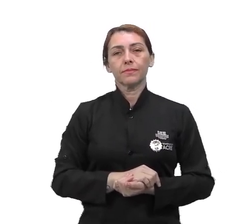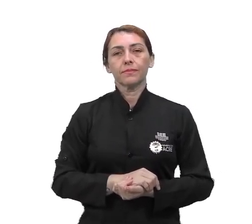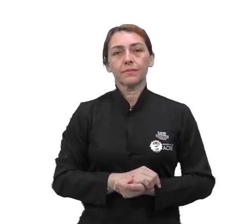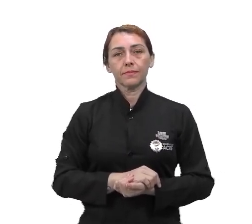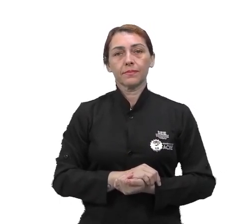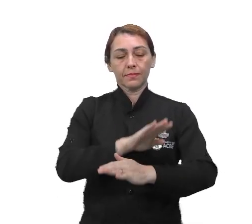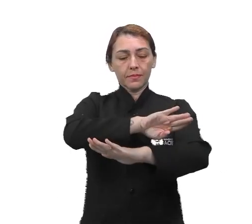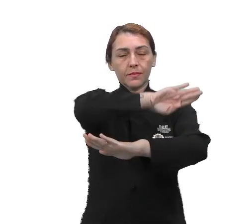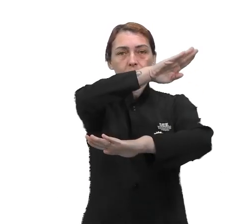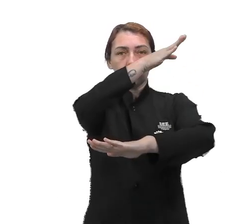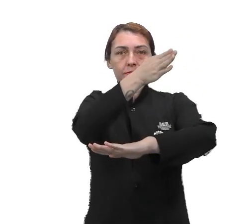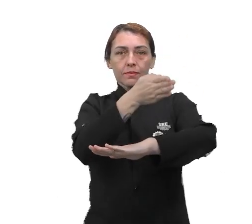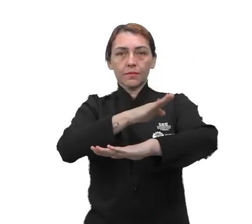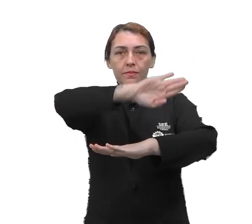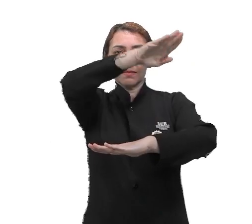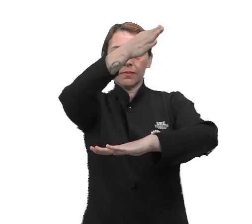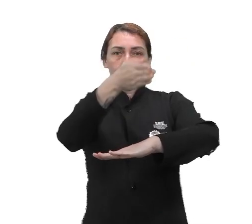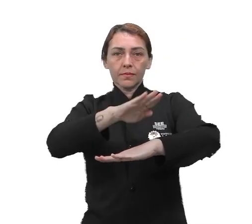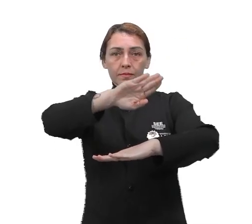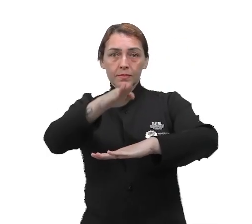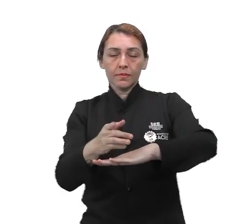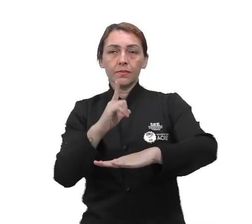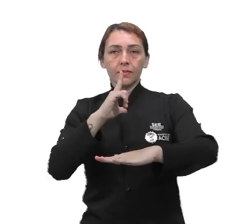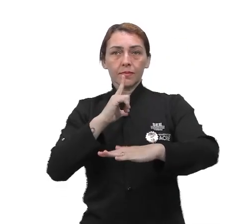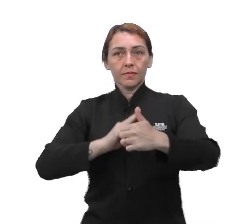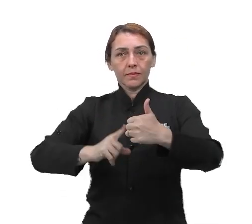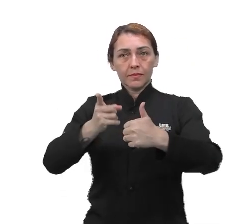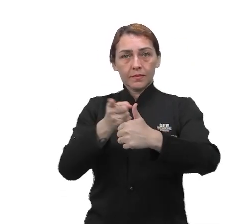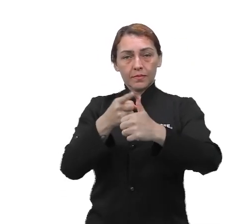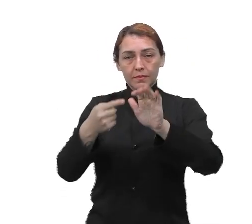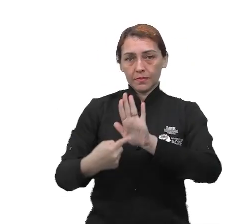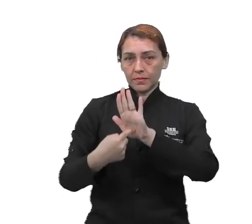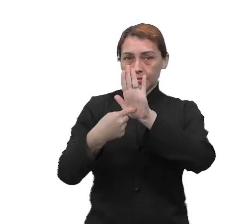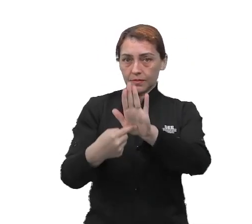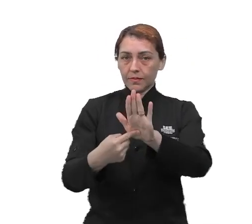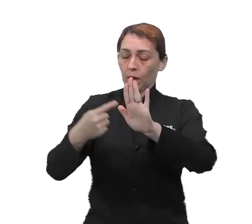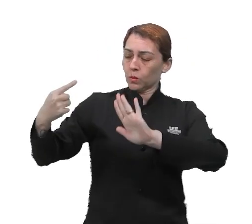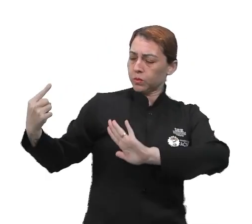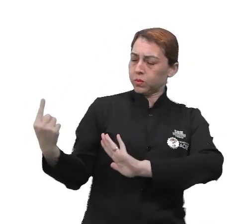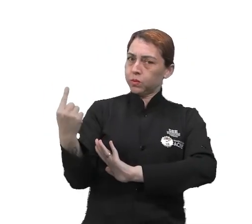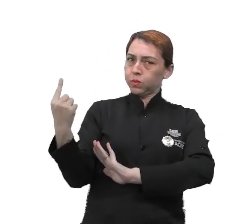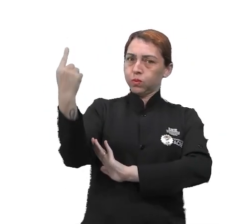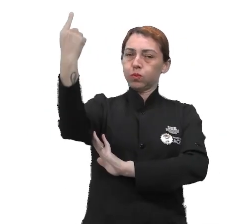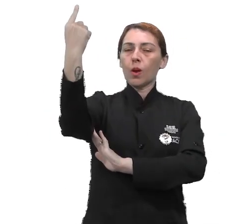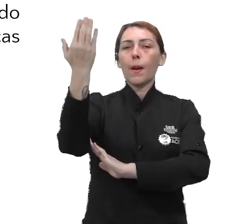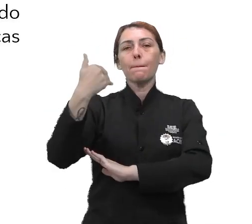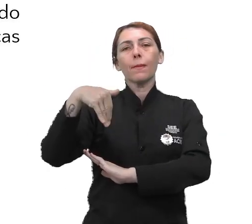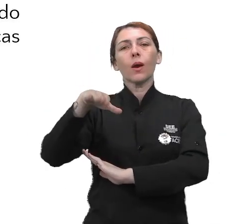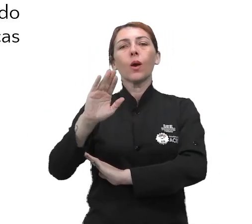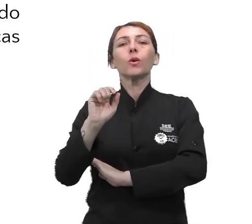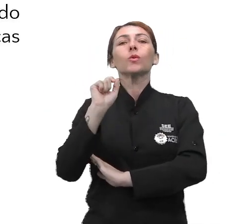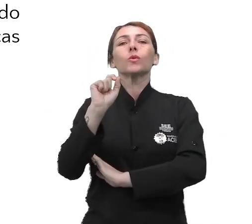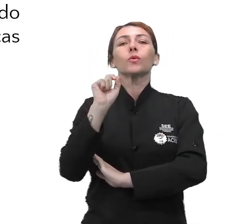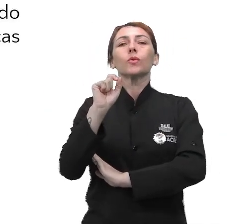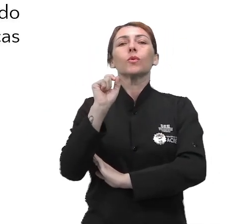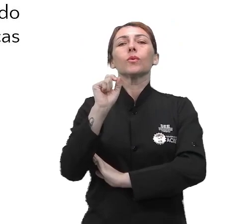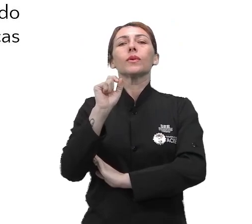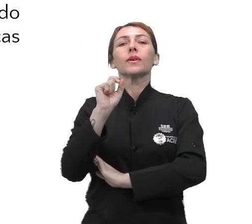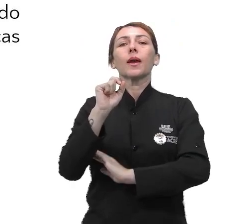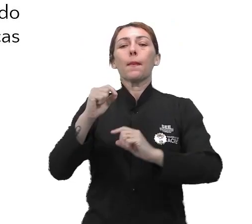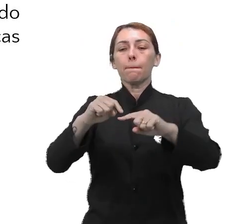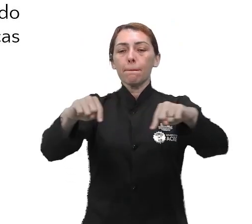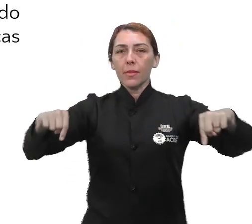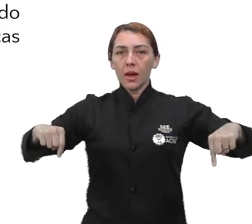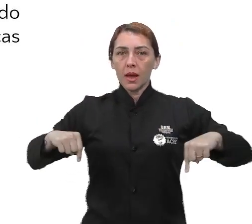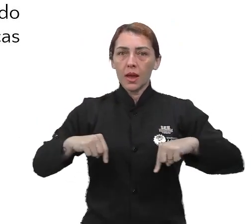As montanhas. Nós temos aí, a montanha apresenta forma elevada, cuja altitude é maior que as áreas que o cercam. É